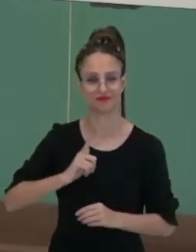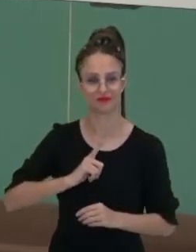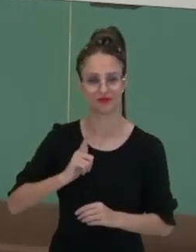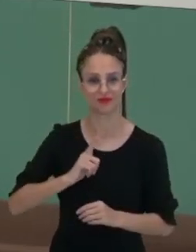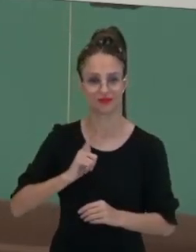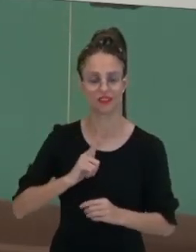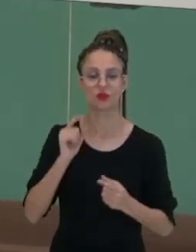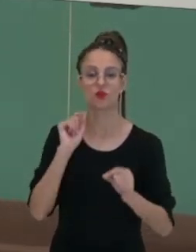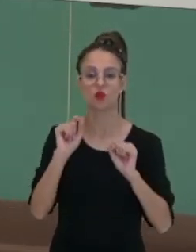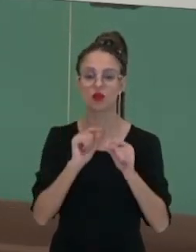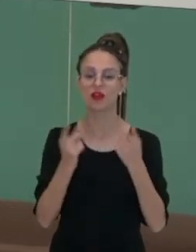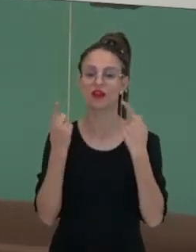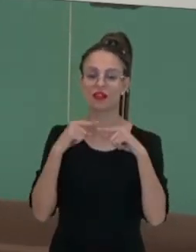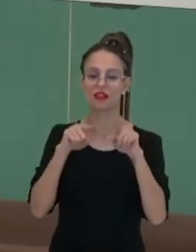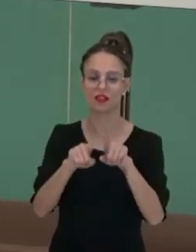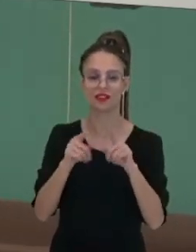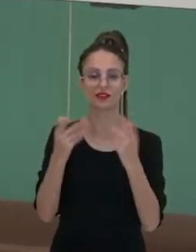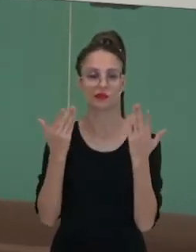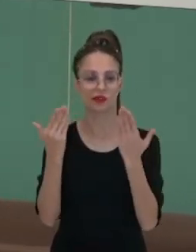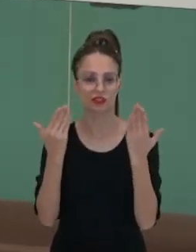nexos comparativos.